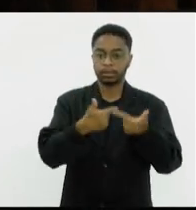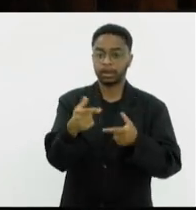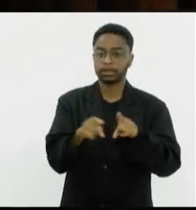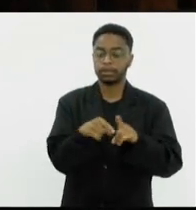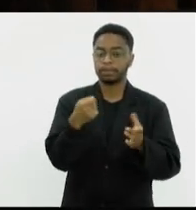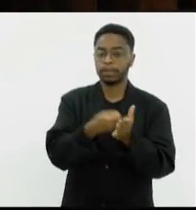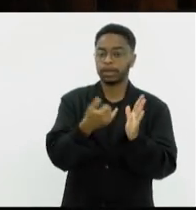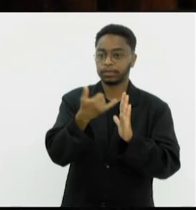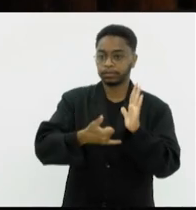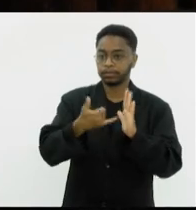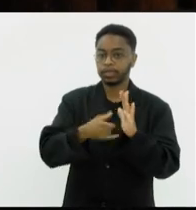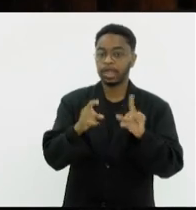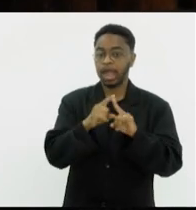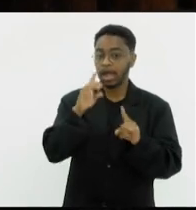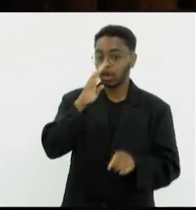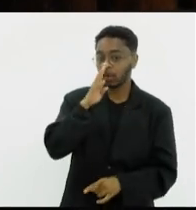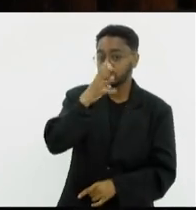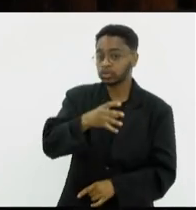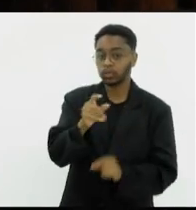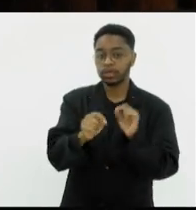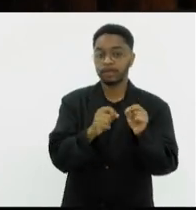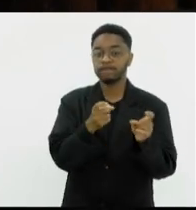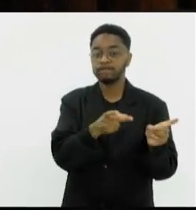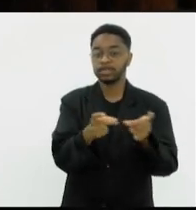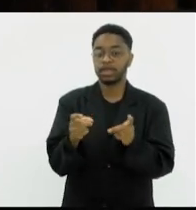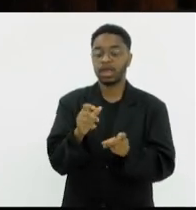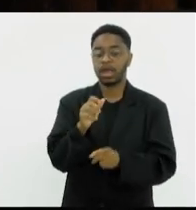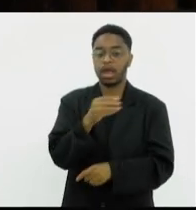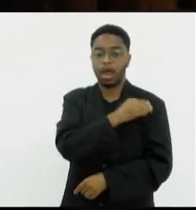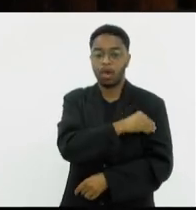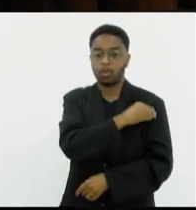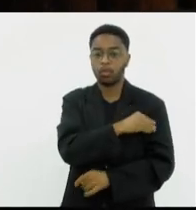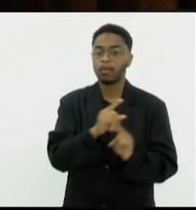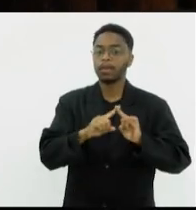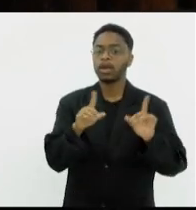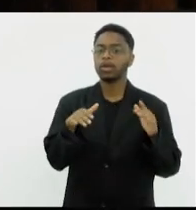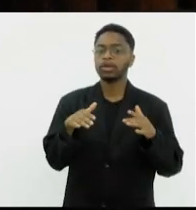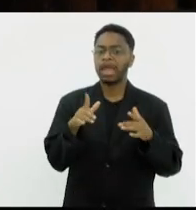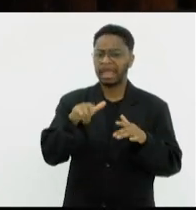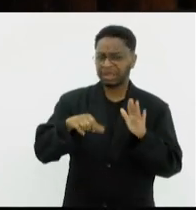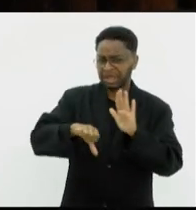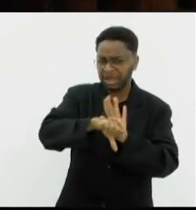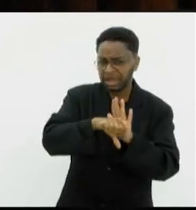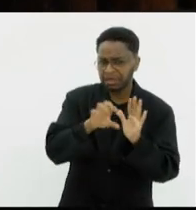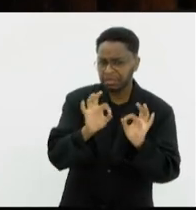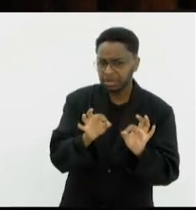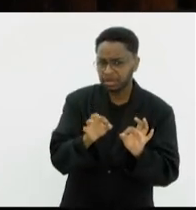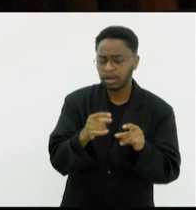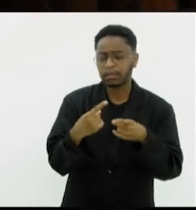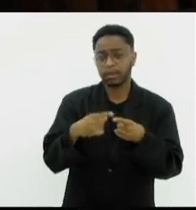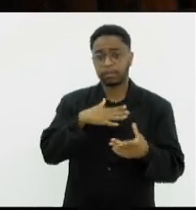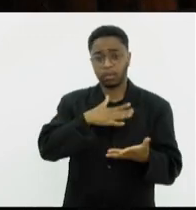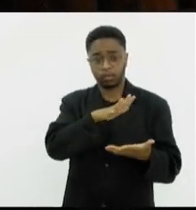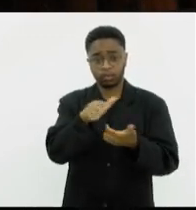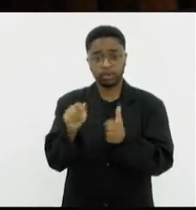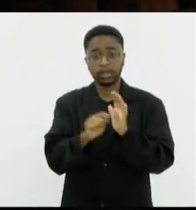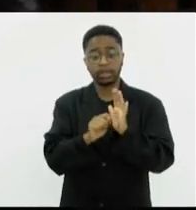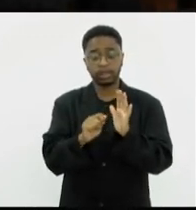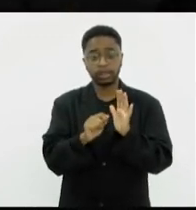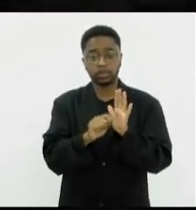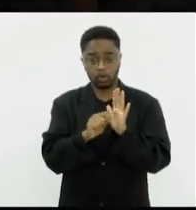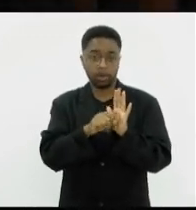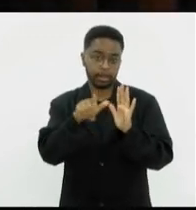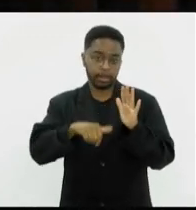pelo deputado Serafini de ser vendedor de álcool. Desde quando isso é crime? No meu mundo, crime é droga. O que